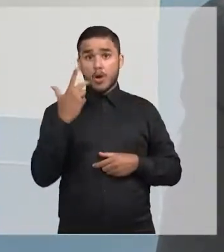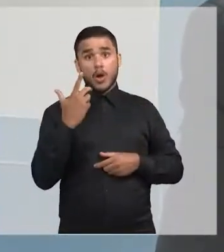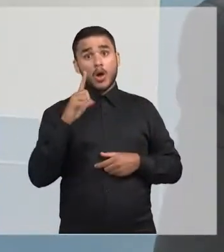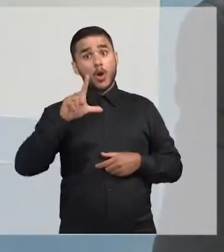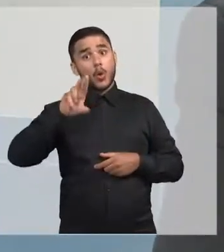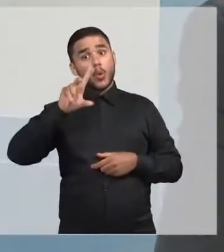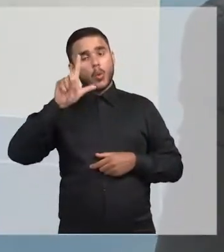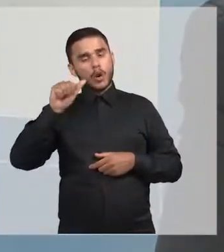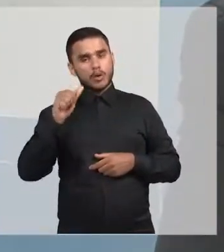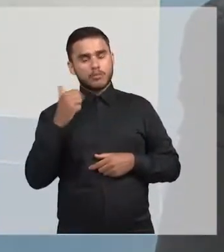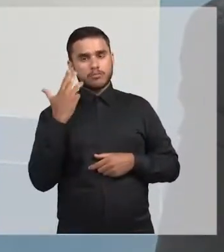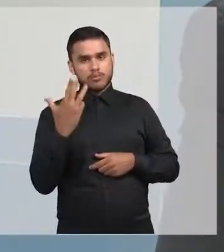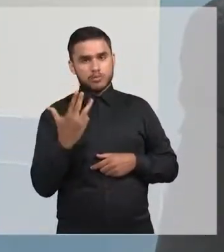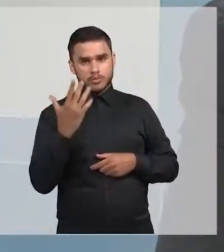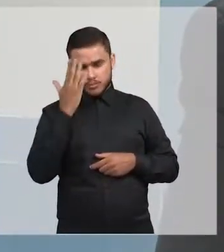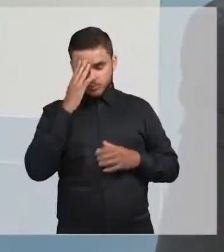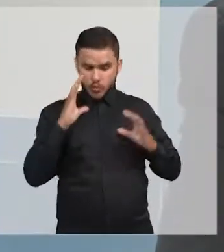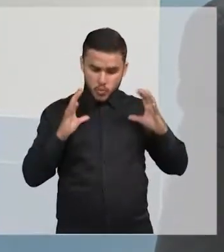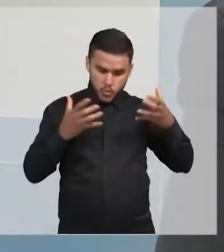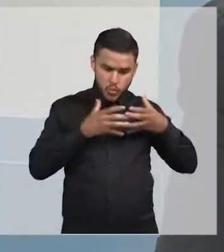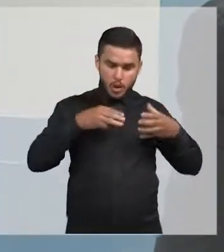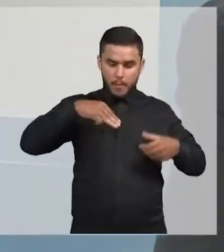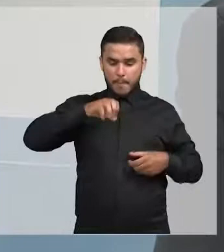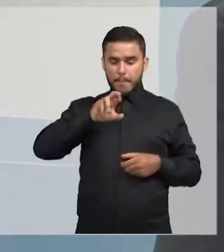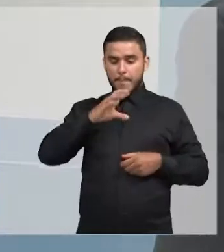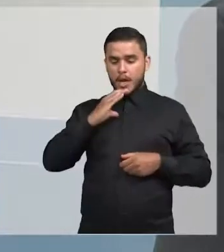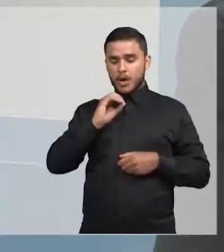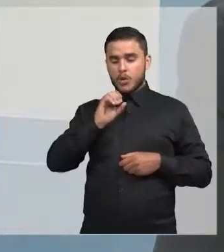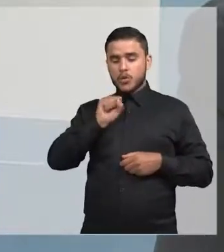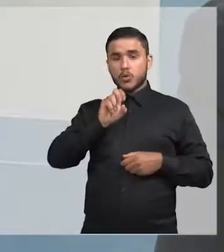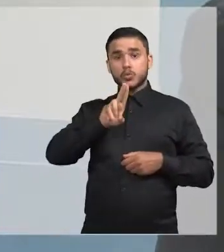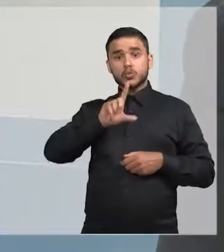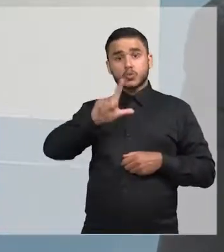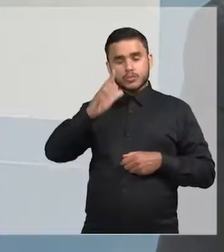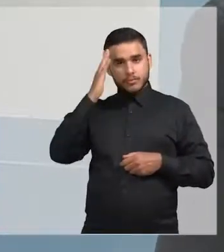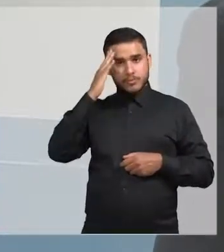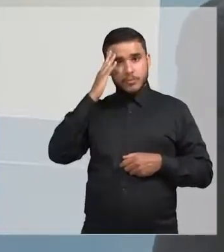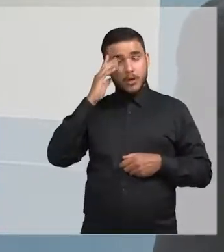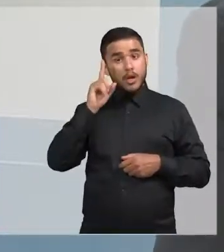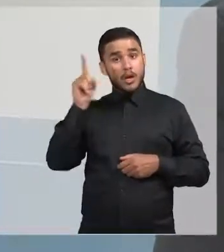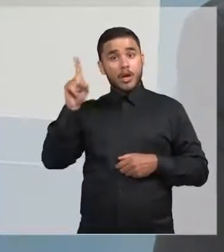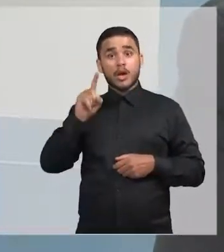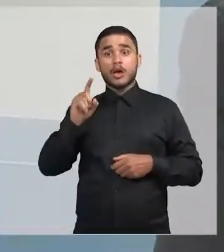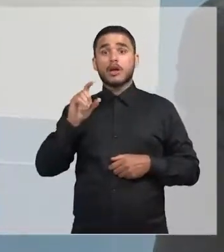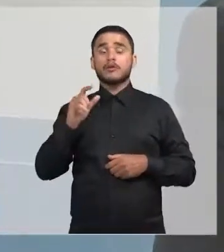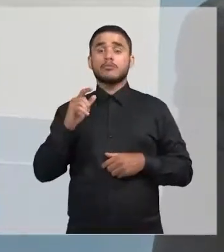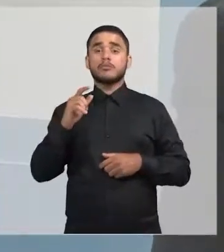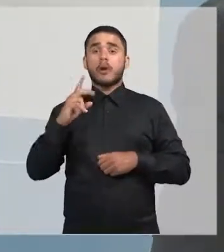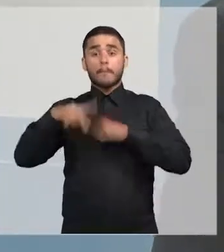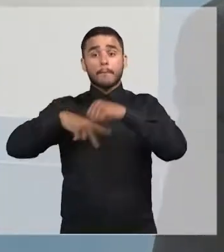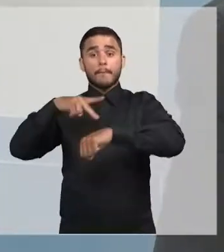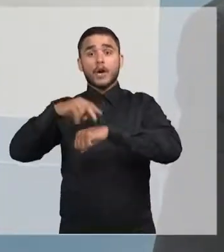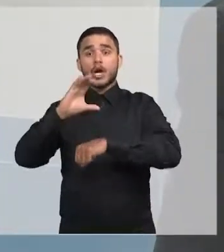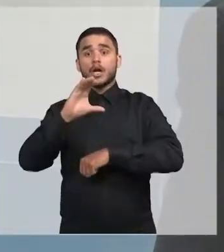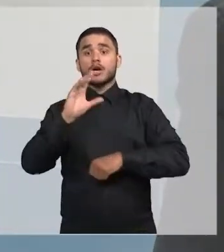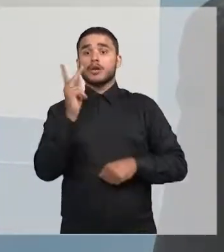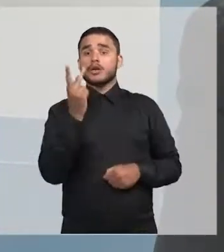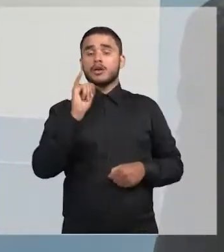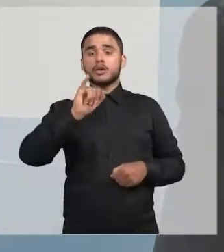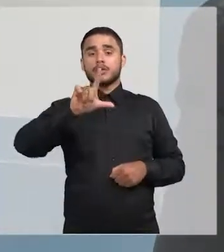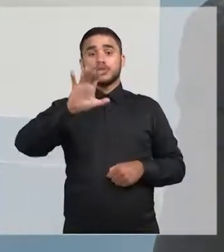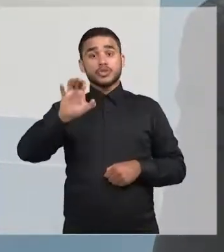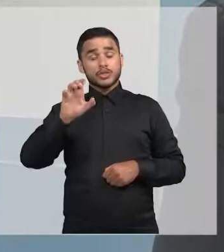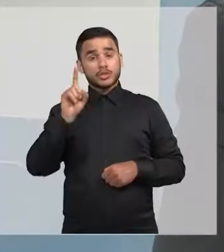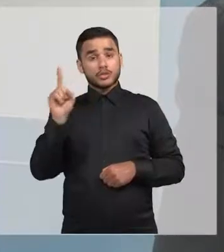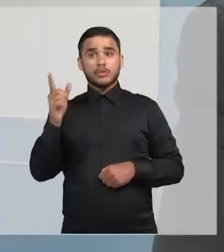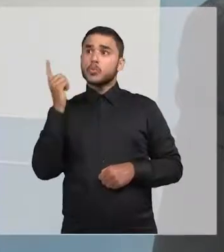O Lula quis fortalecer o Mercosul, só que o Chile está... Pacífico. Não, o Chile está fazendo